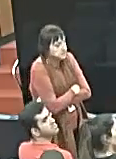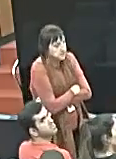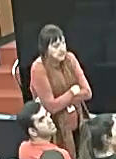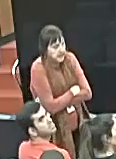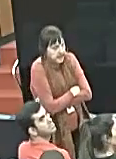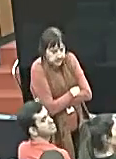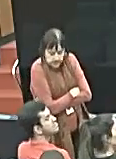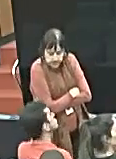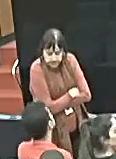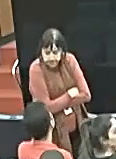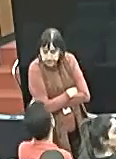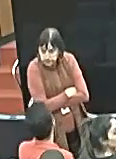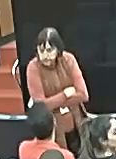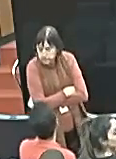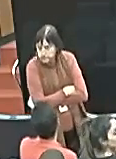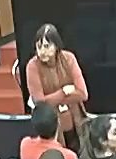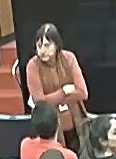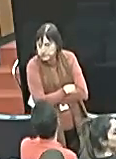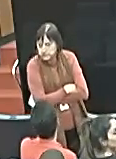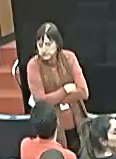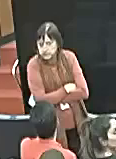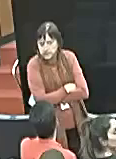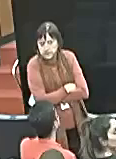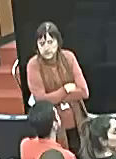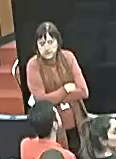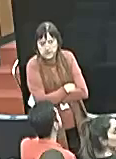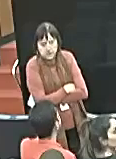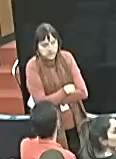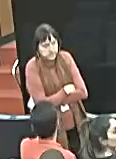o senhor deixou já a segunda guerra